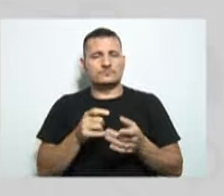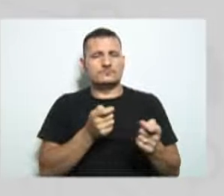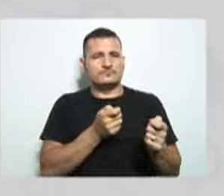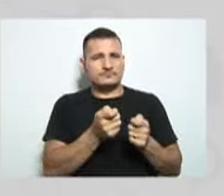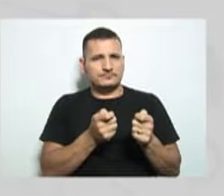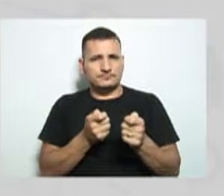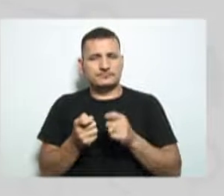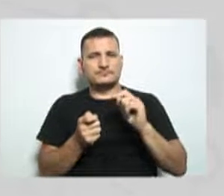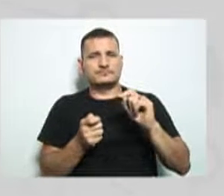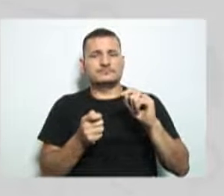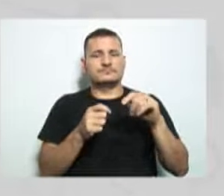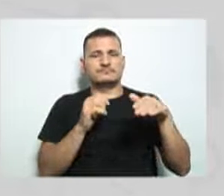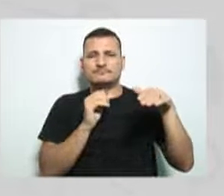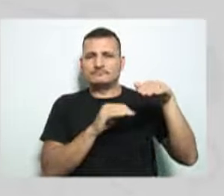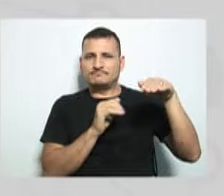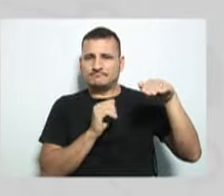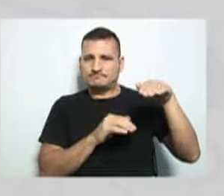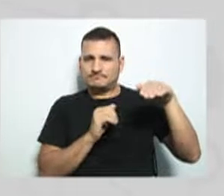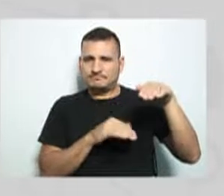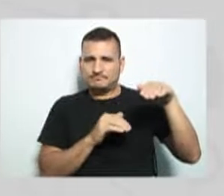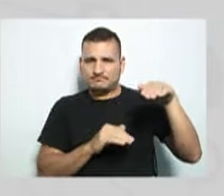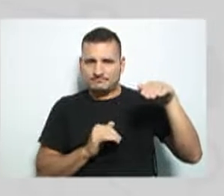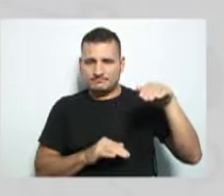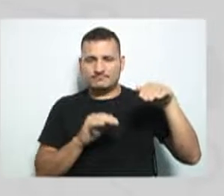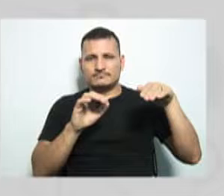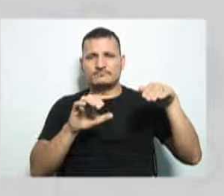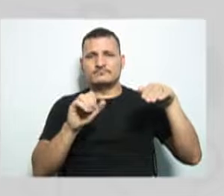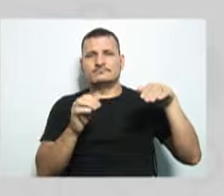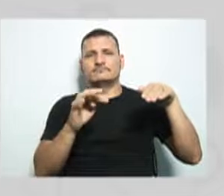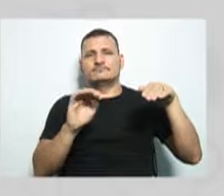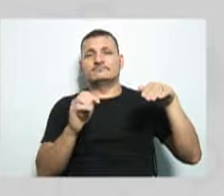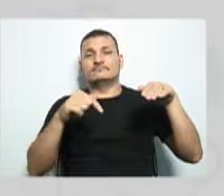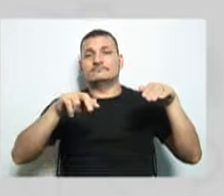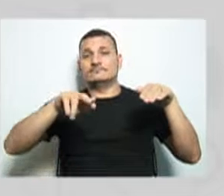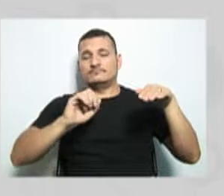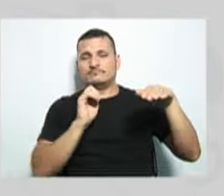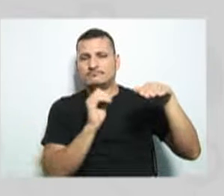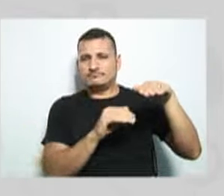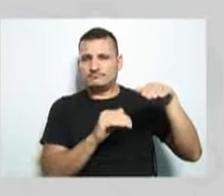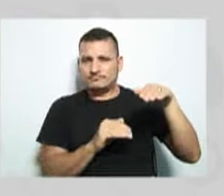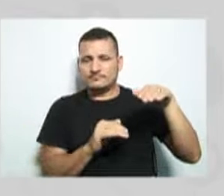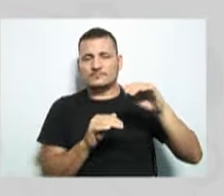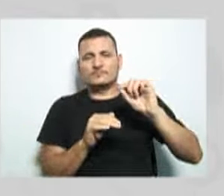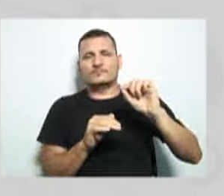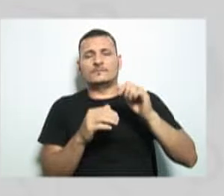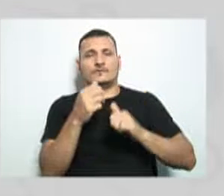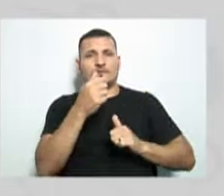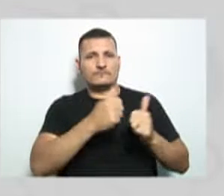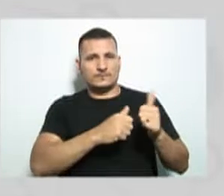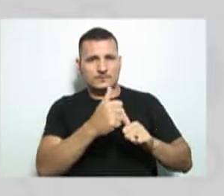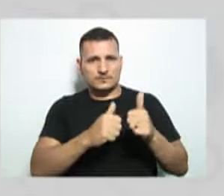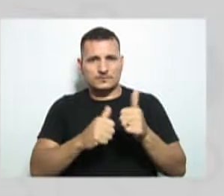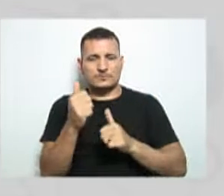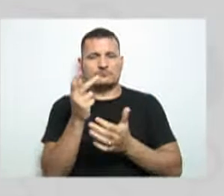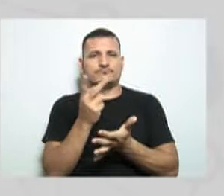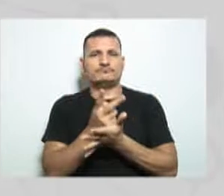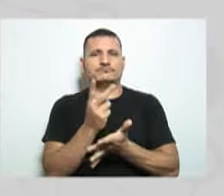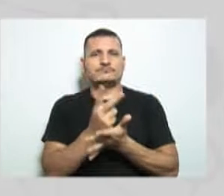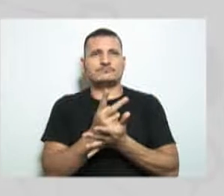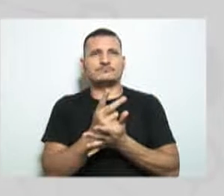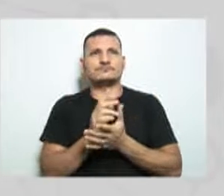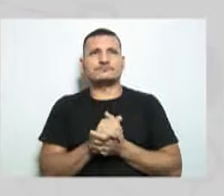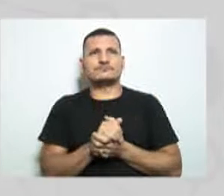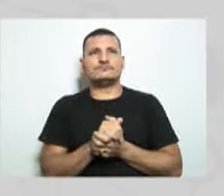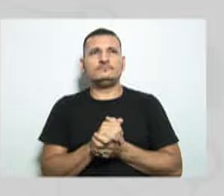controlam o estoque em constante movimento e servem para avaliação. Sempre observem essa palavra, guardem